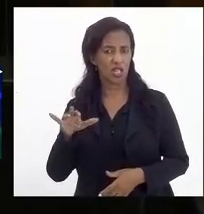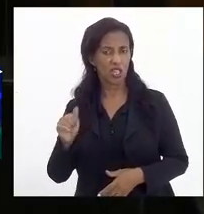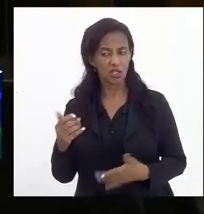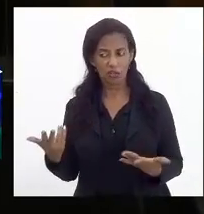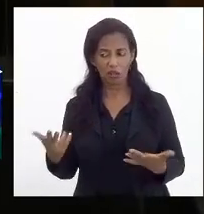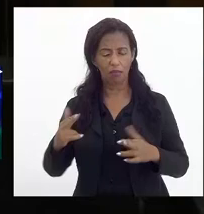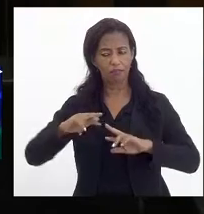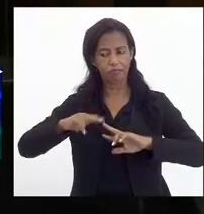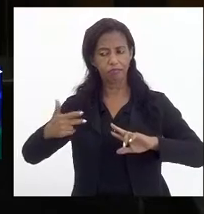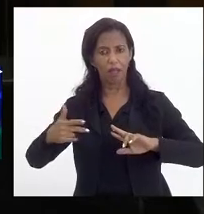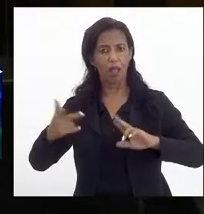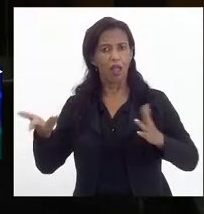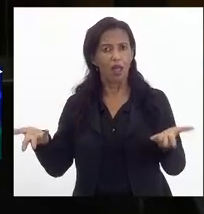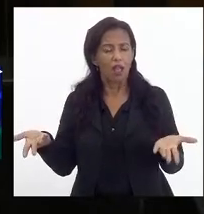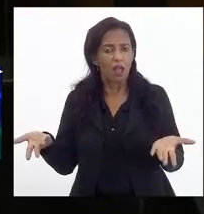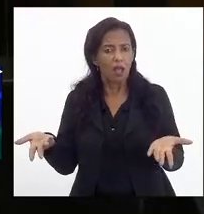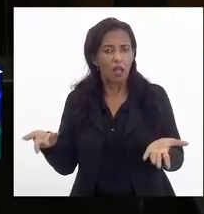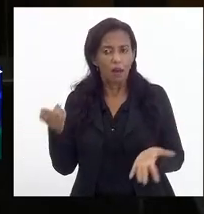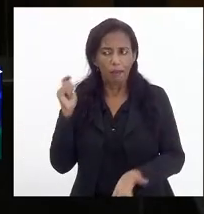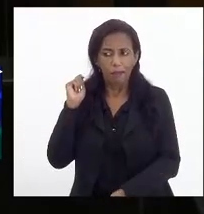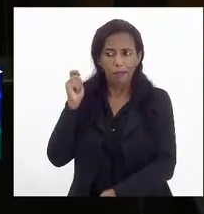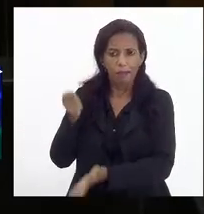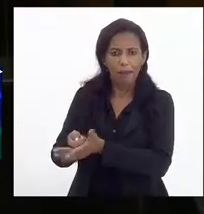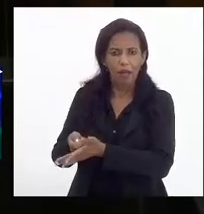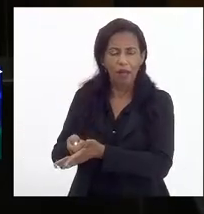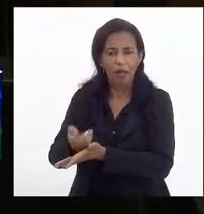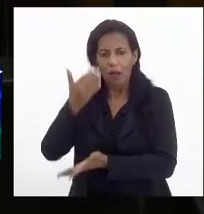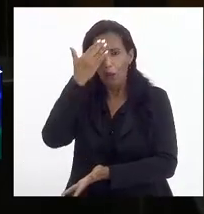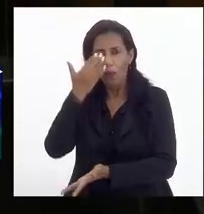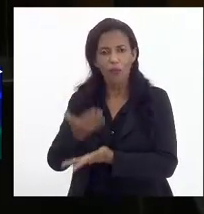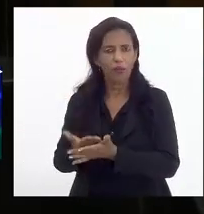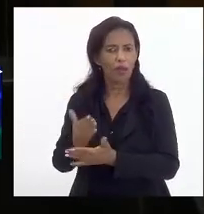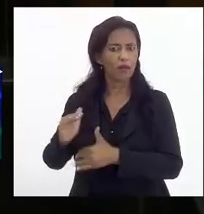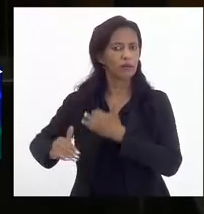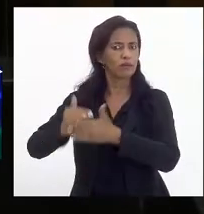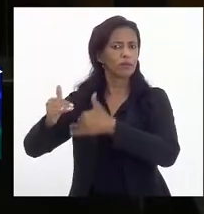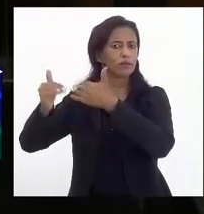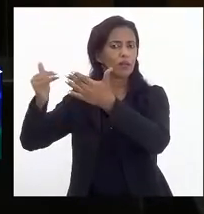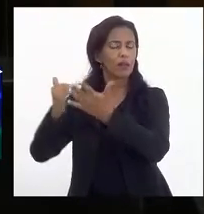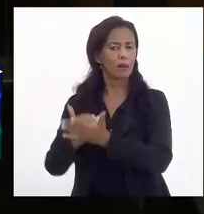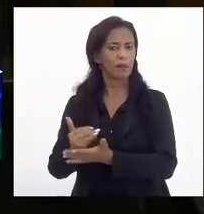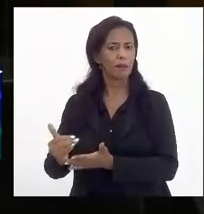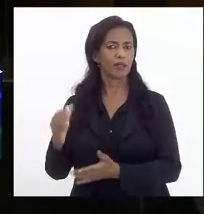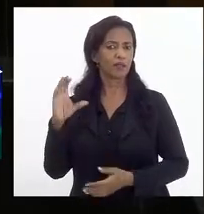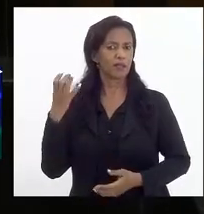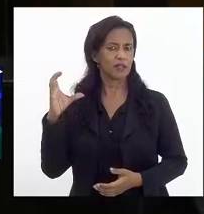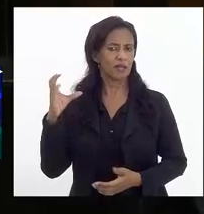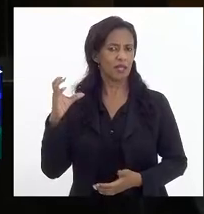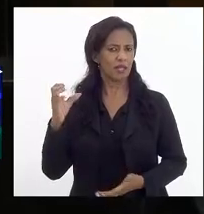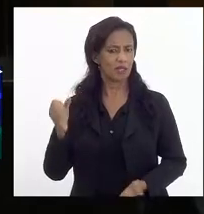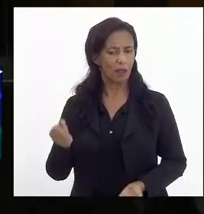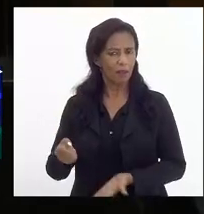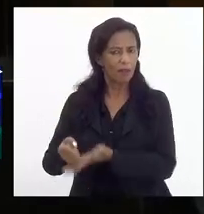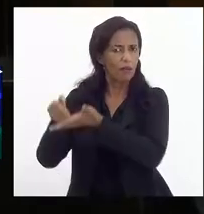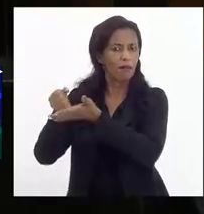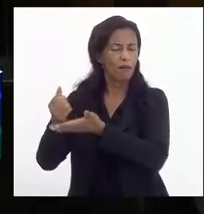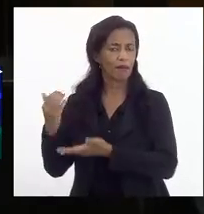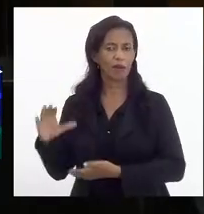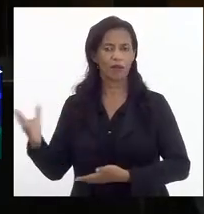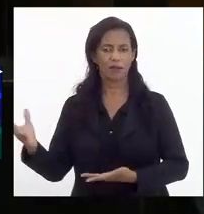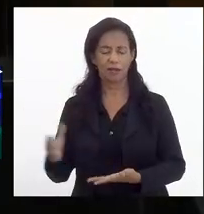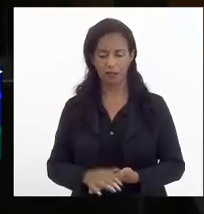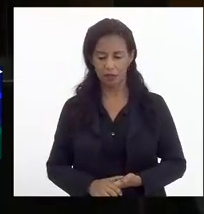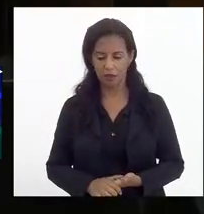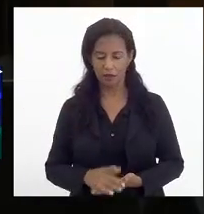uma aposta é no desenvolvimento a partir da ciência estruturado pela ciência hora